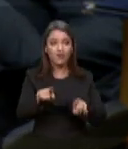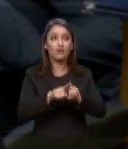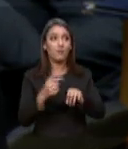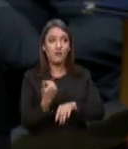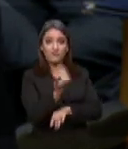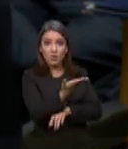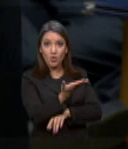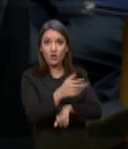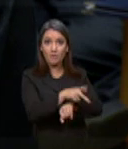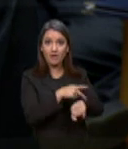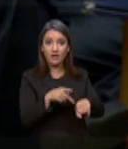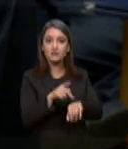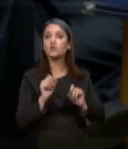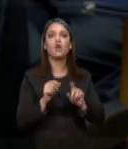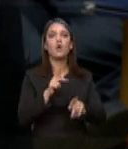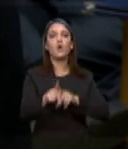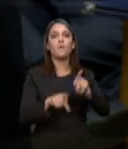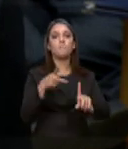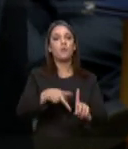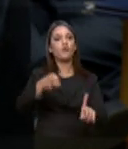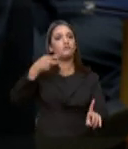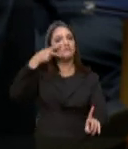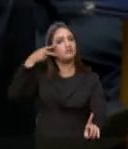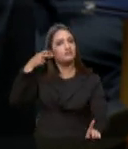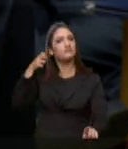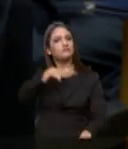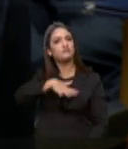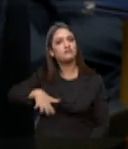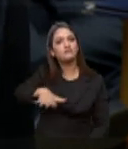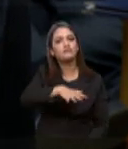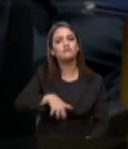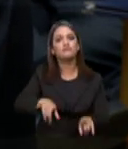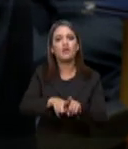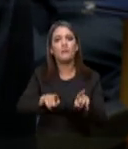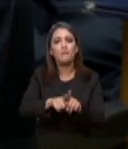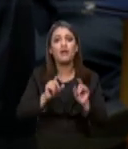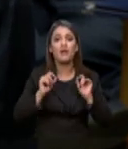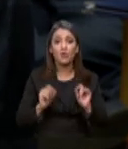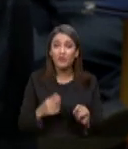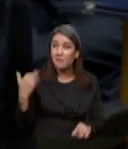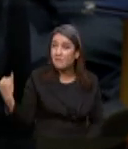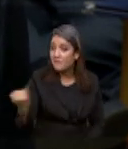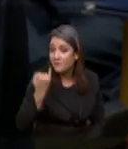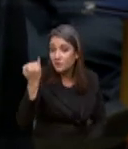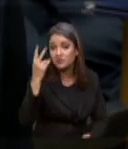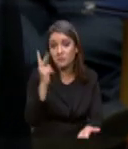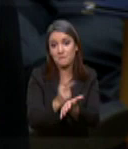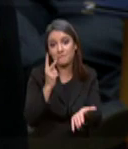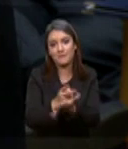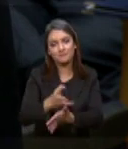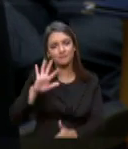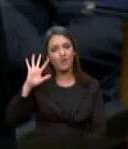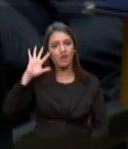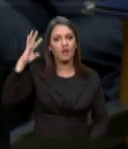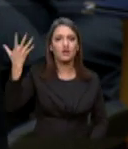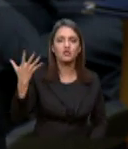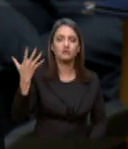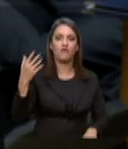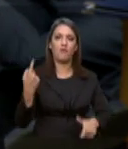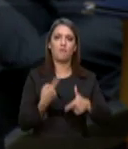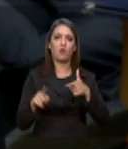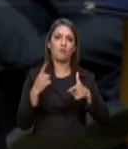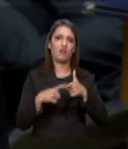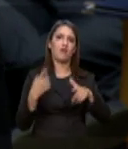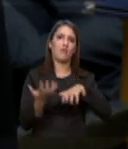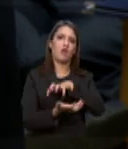internacional, que os povos indígenas e seus territórios são agentes indispensáveis para a solução da crise